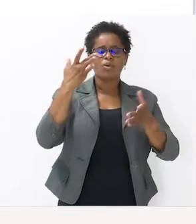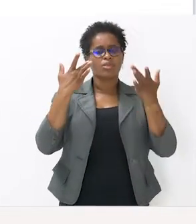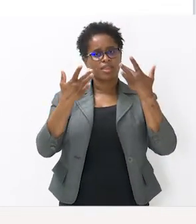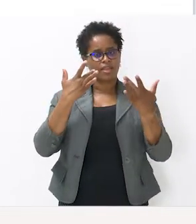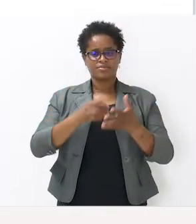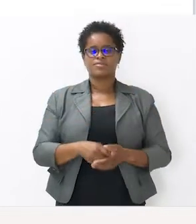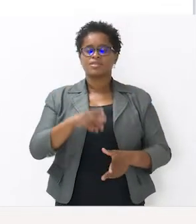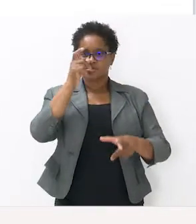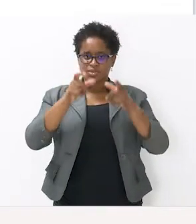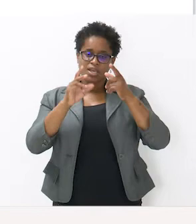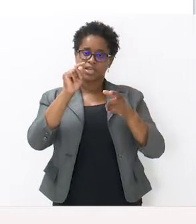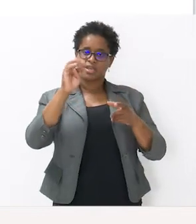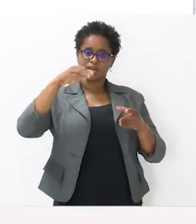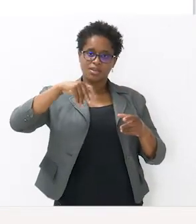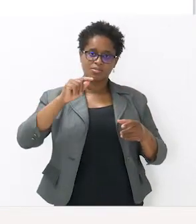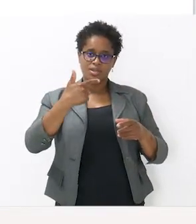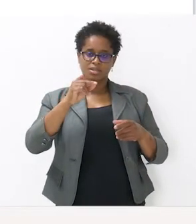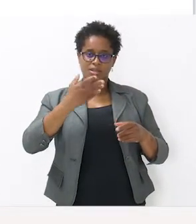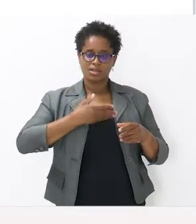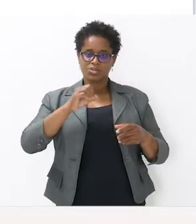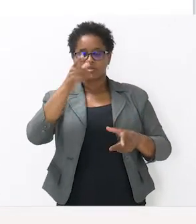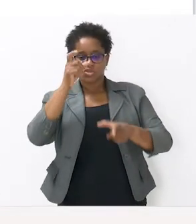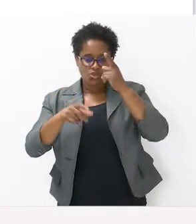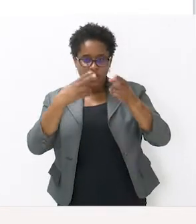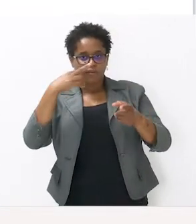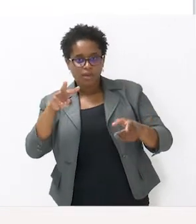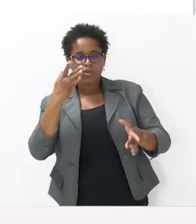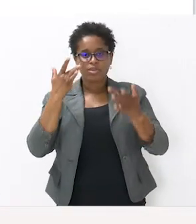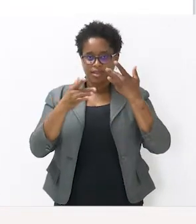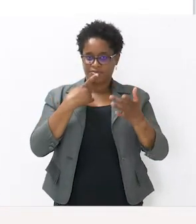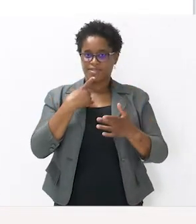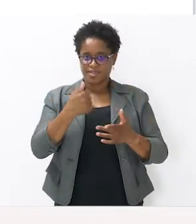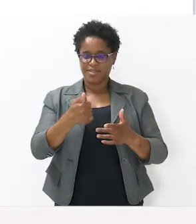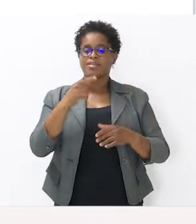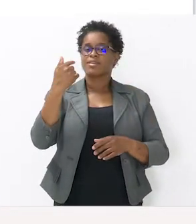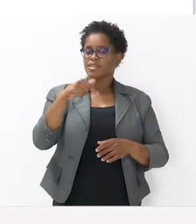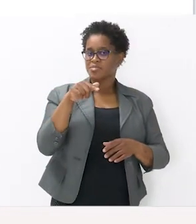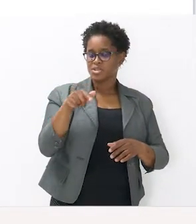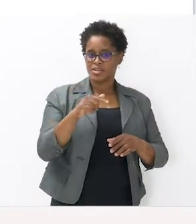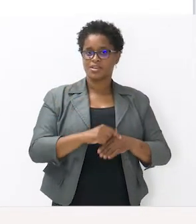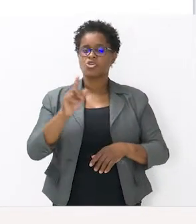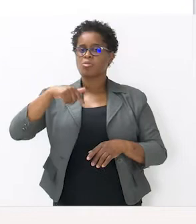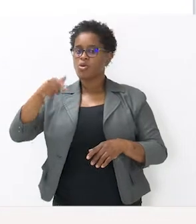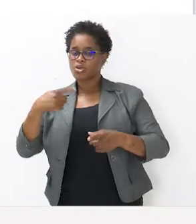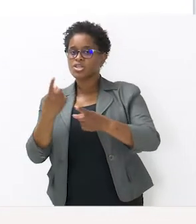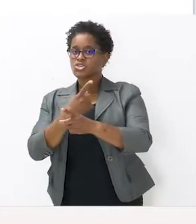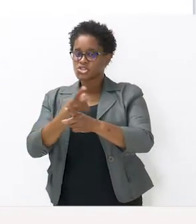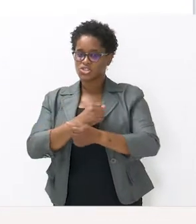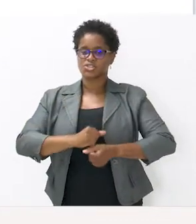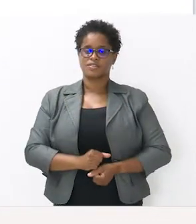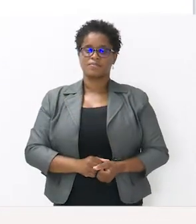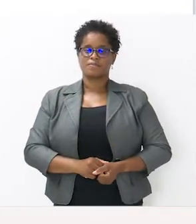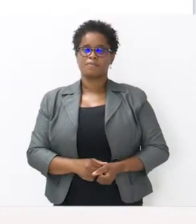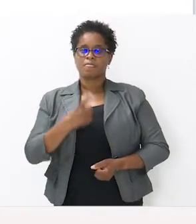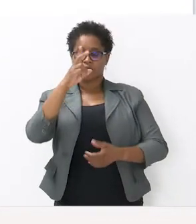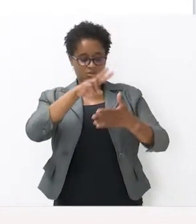Os espectadores são pessoas que assistem, certo? E ainda temos aqui uma outra característica,